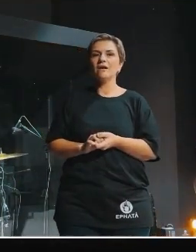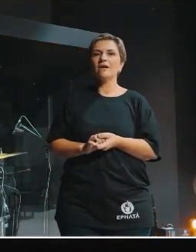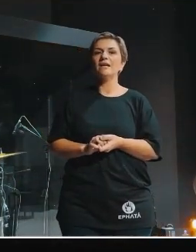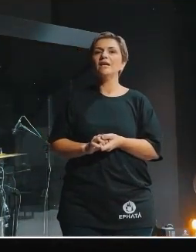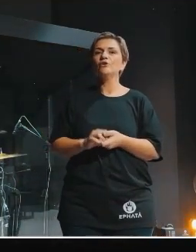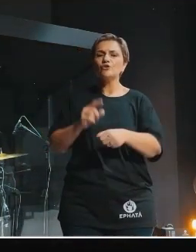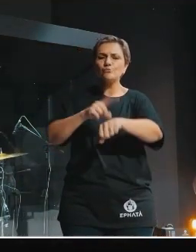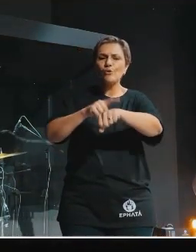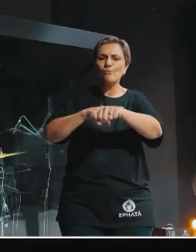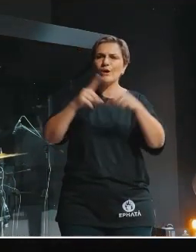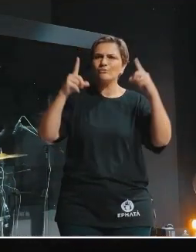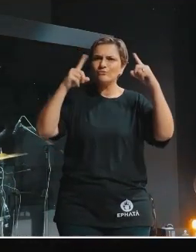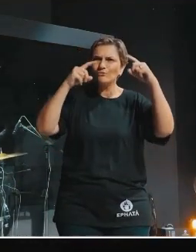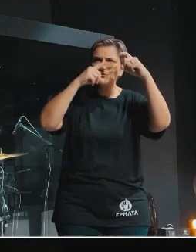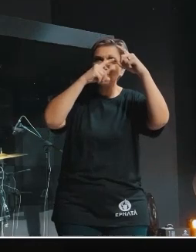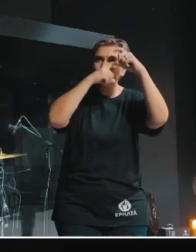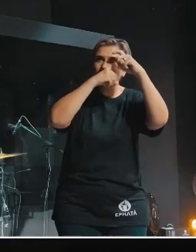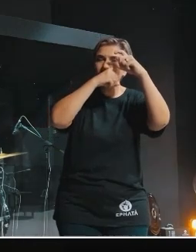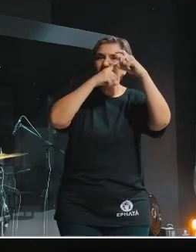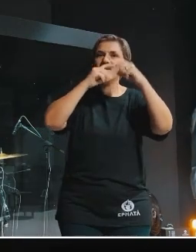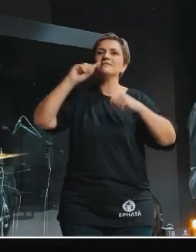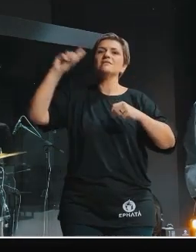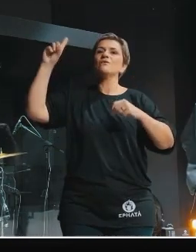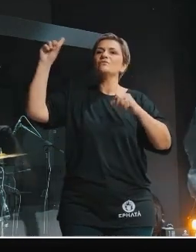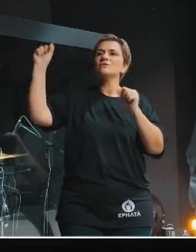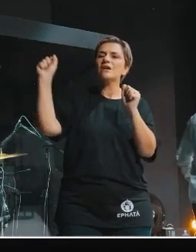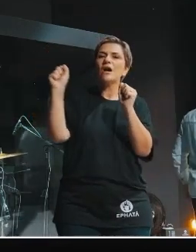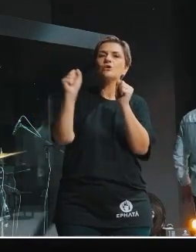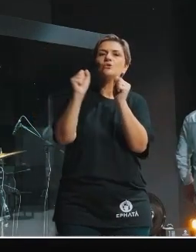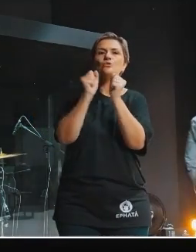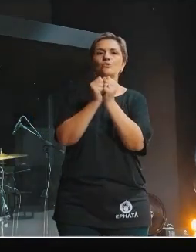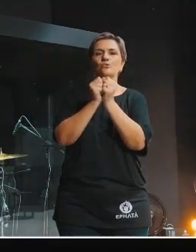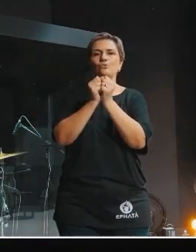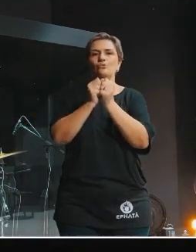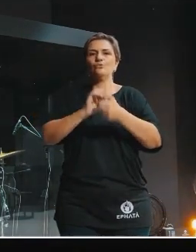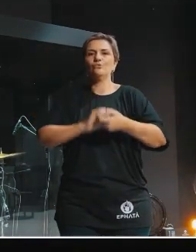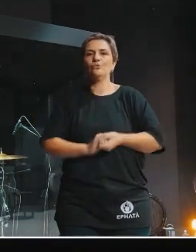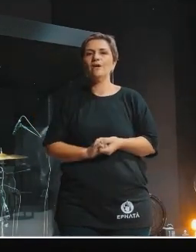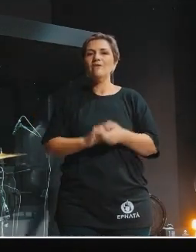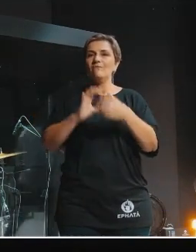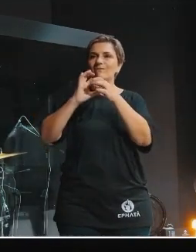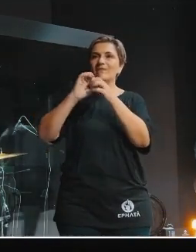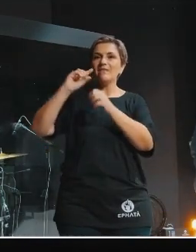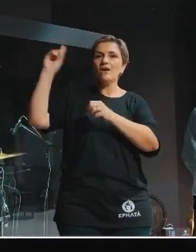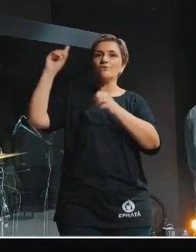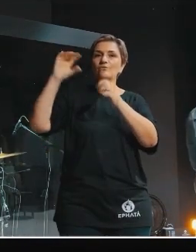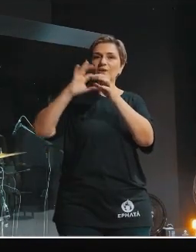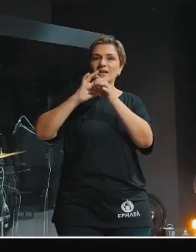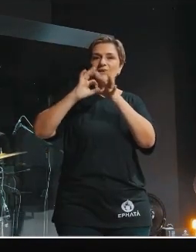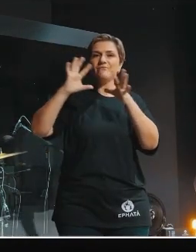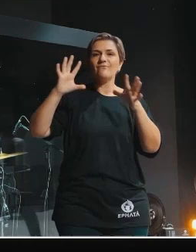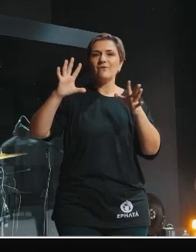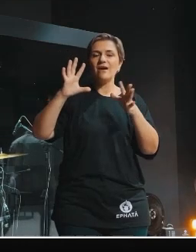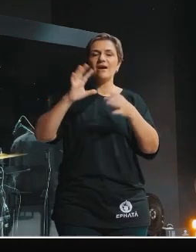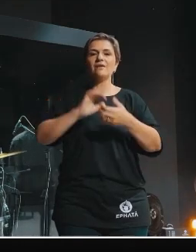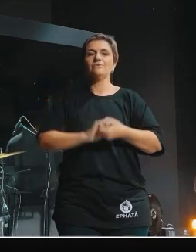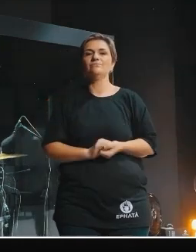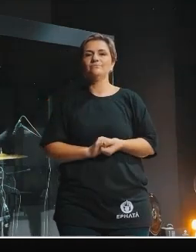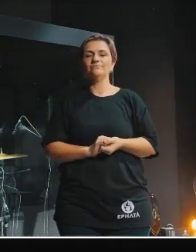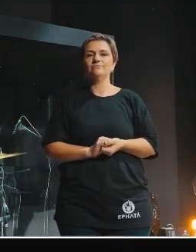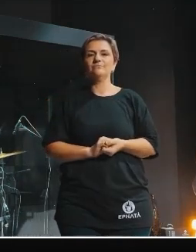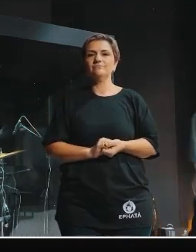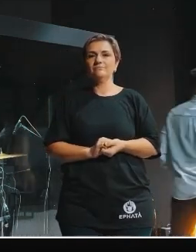adversidade estarei com Ele. Vou livrá-lo, vou